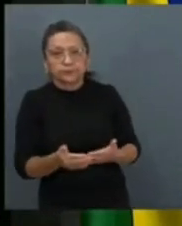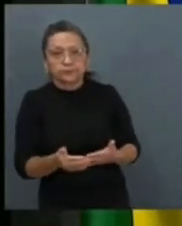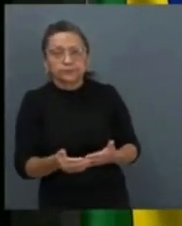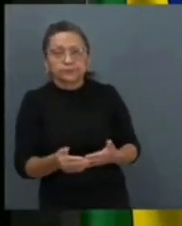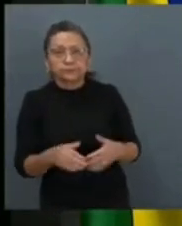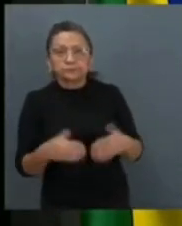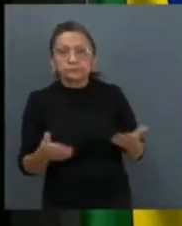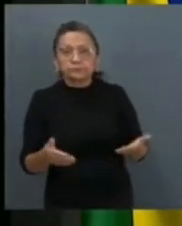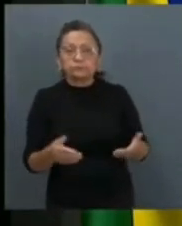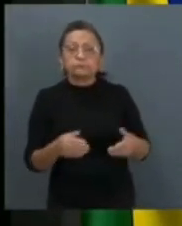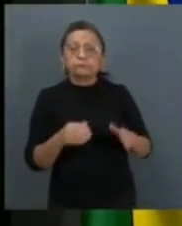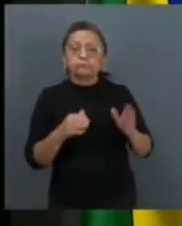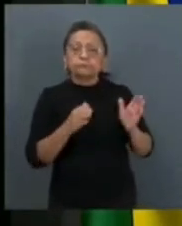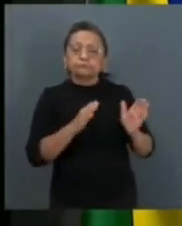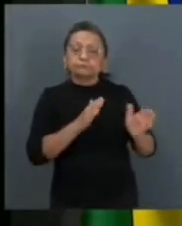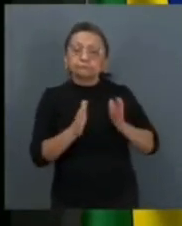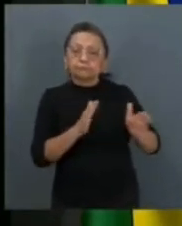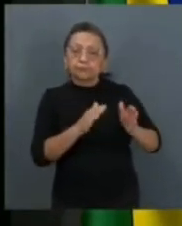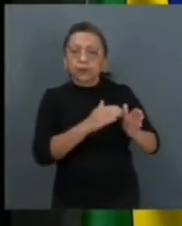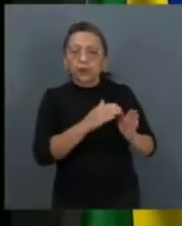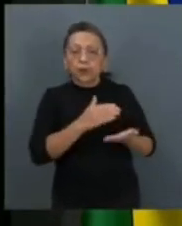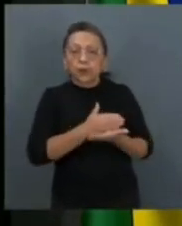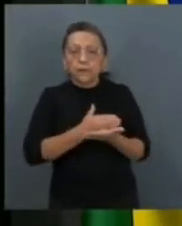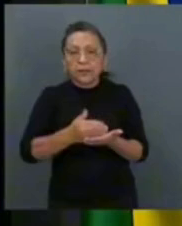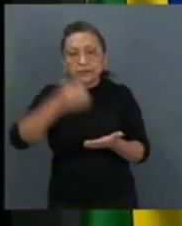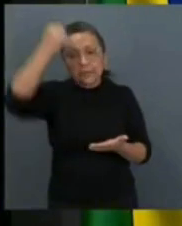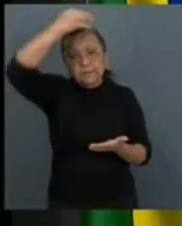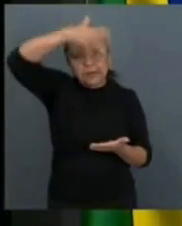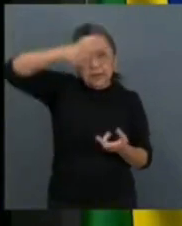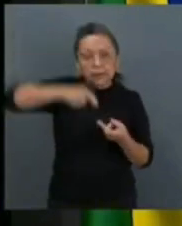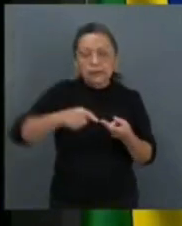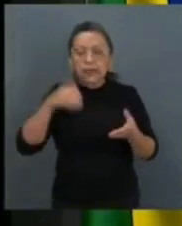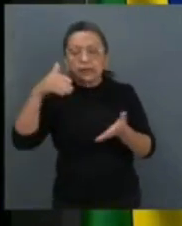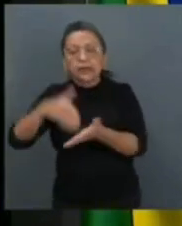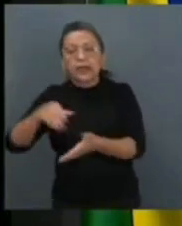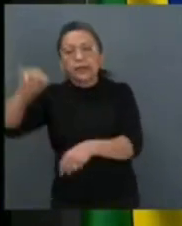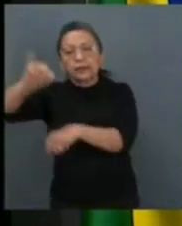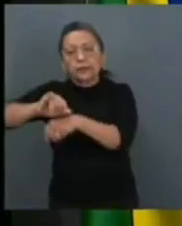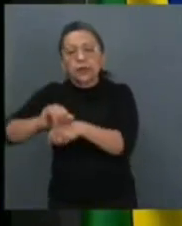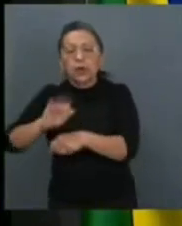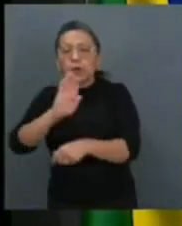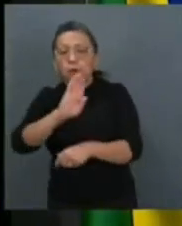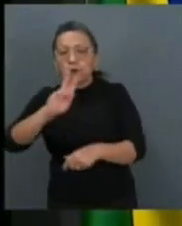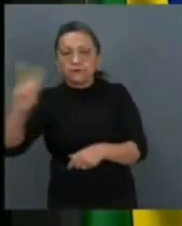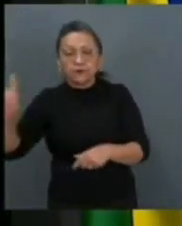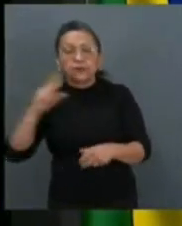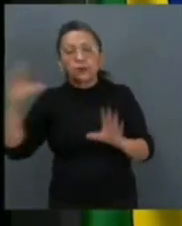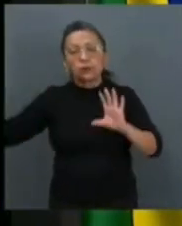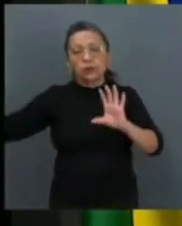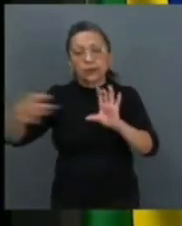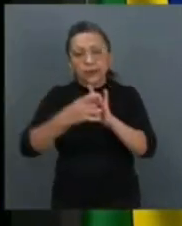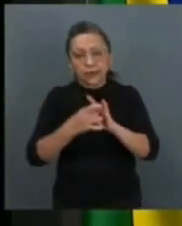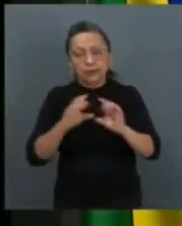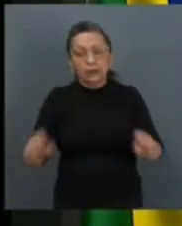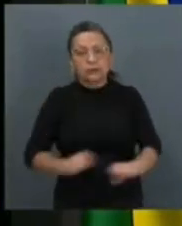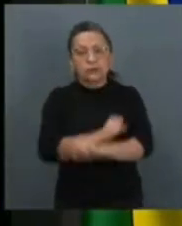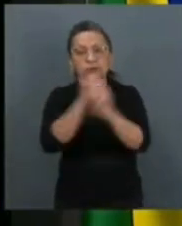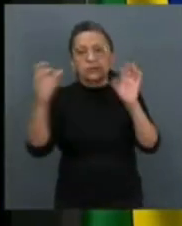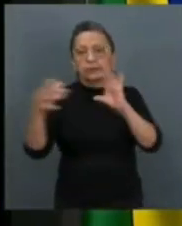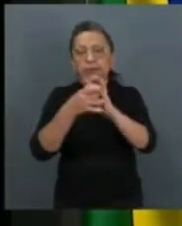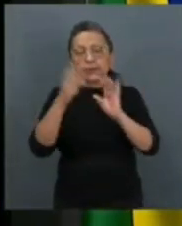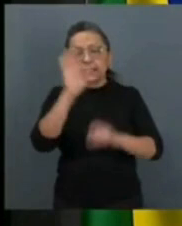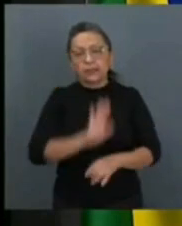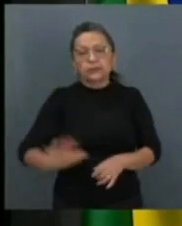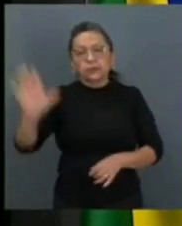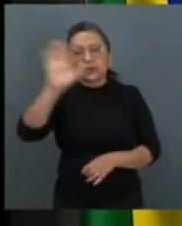executada entre Manaus e a nossa capital, Boa Vista, portanto, interligando o Estado ao sistema interligado